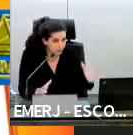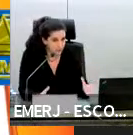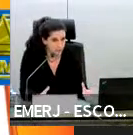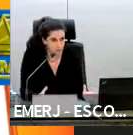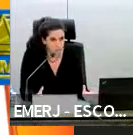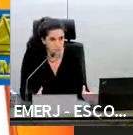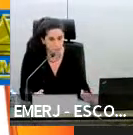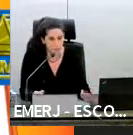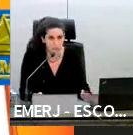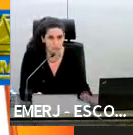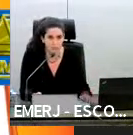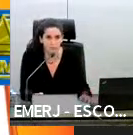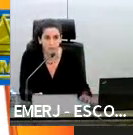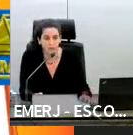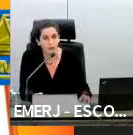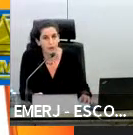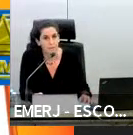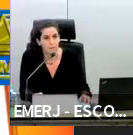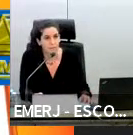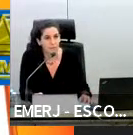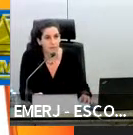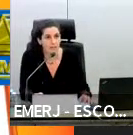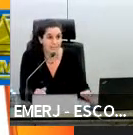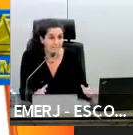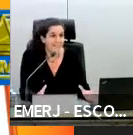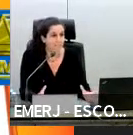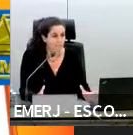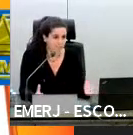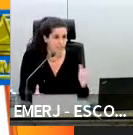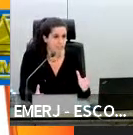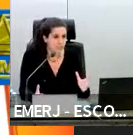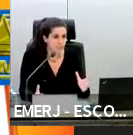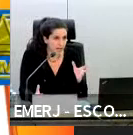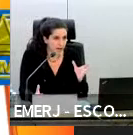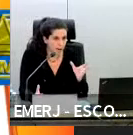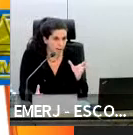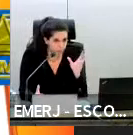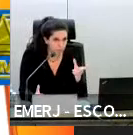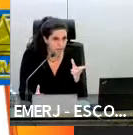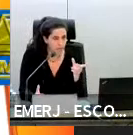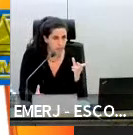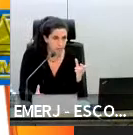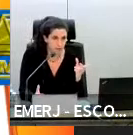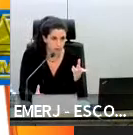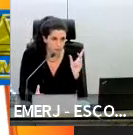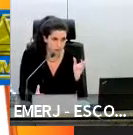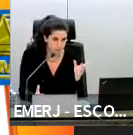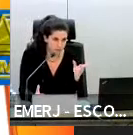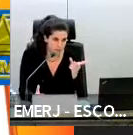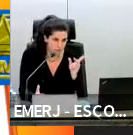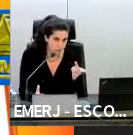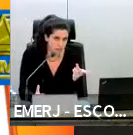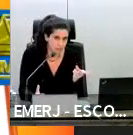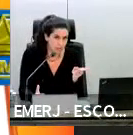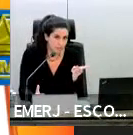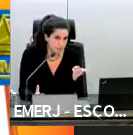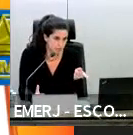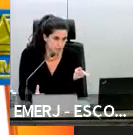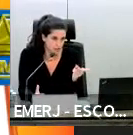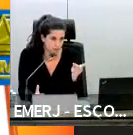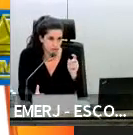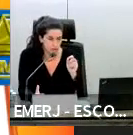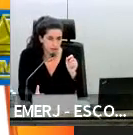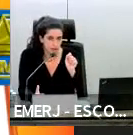capítulo inteiro só para o artigo 8º, porque é nele, para a gente, que está o espaço para uma abertura, uma perspectiva de uma atuação